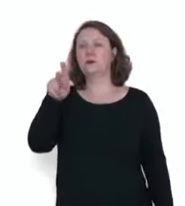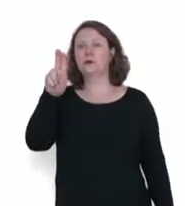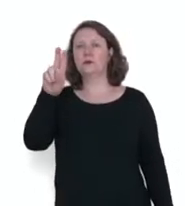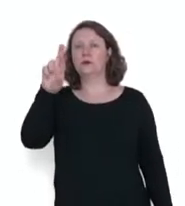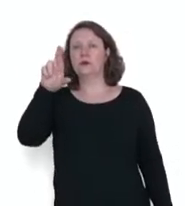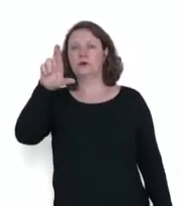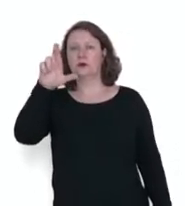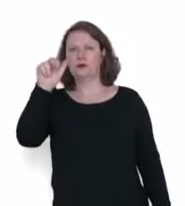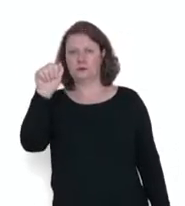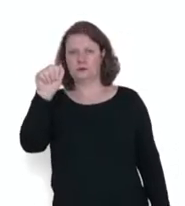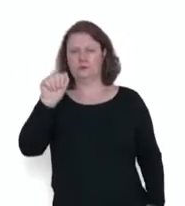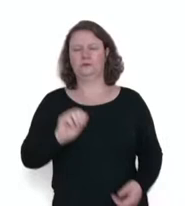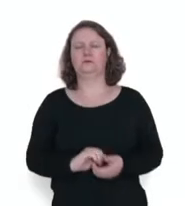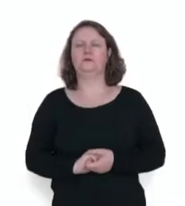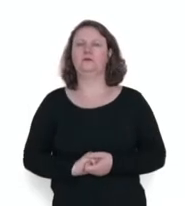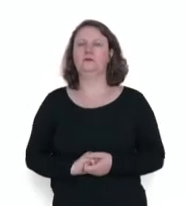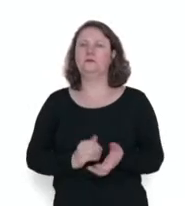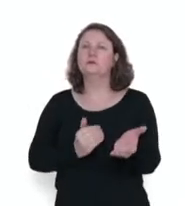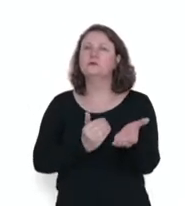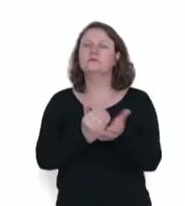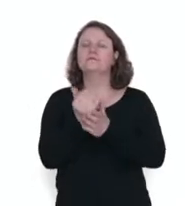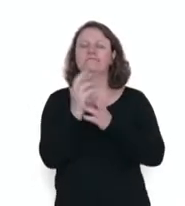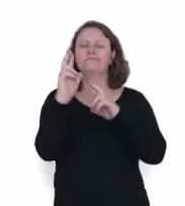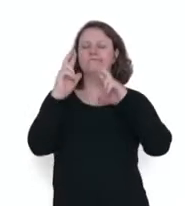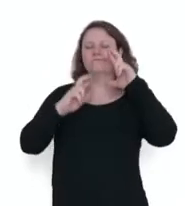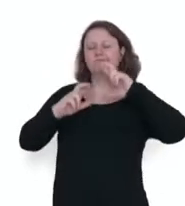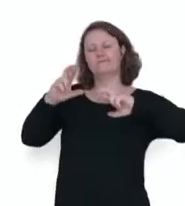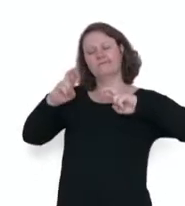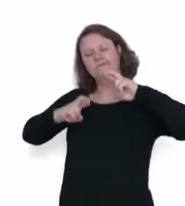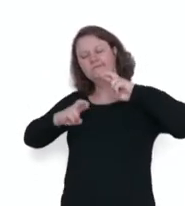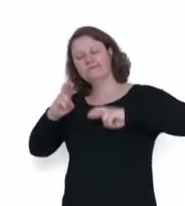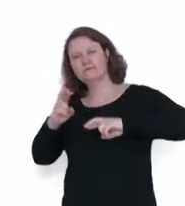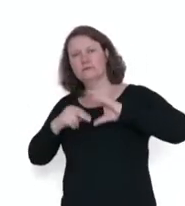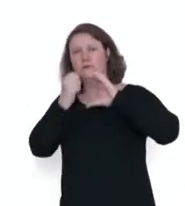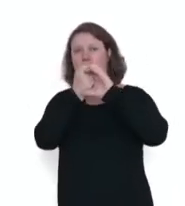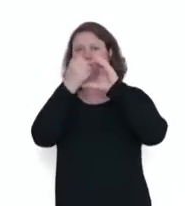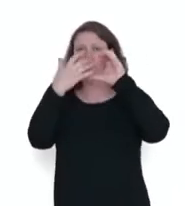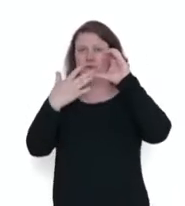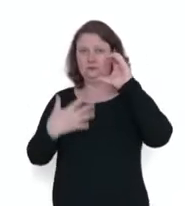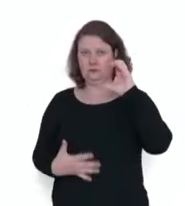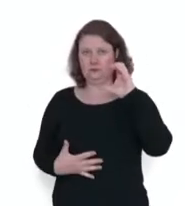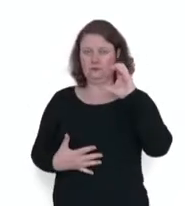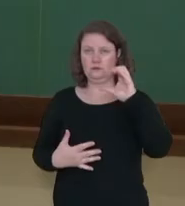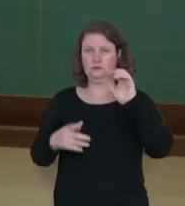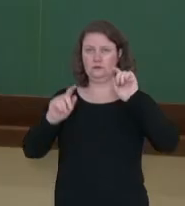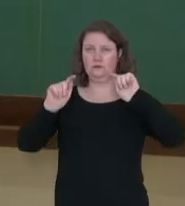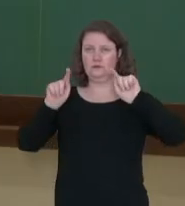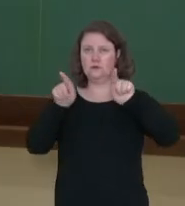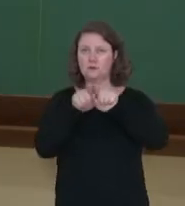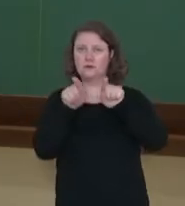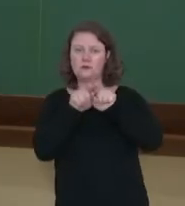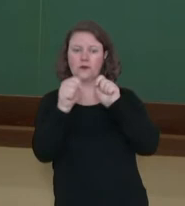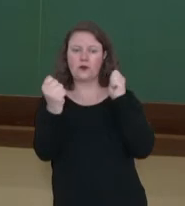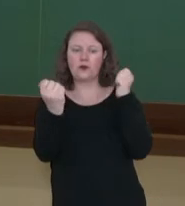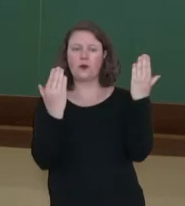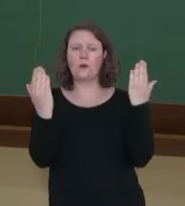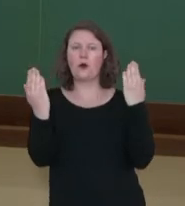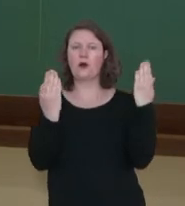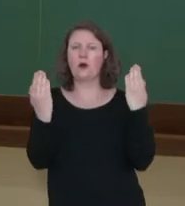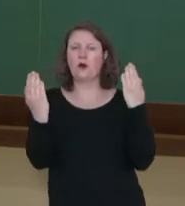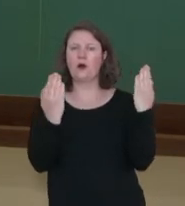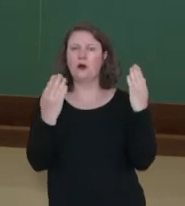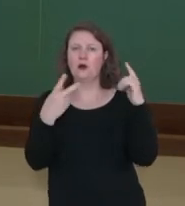fez? Ele começou a analisar as características, podendo comparar aí com